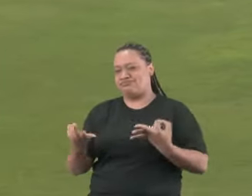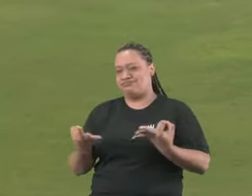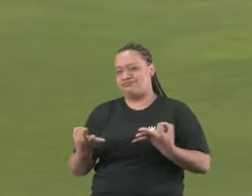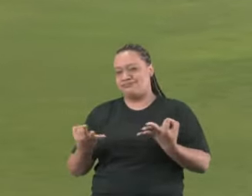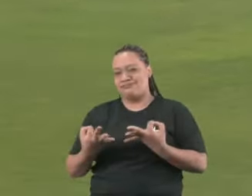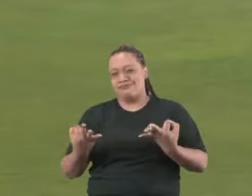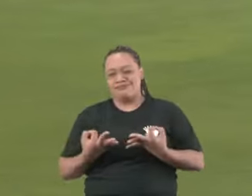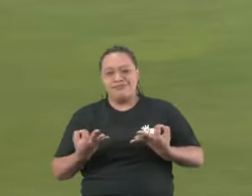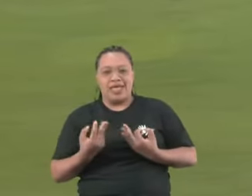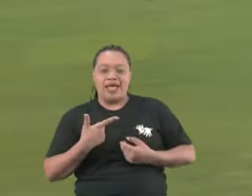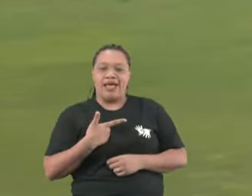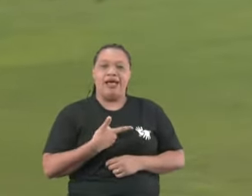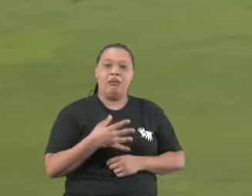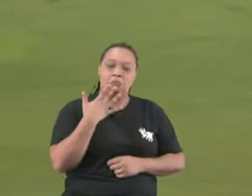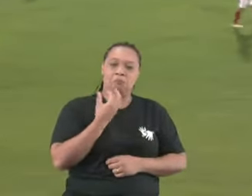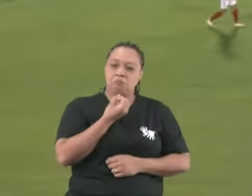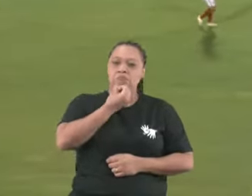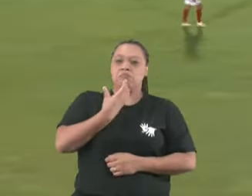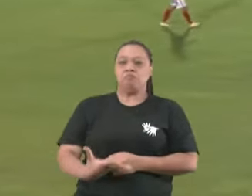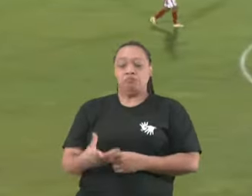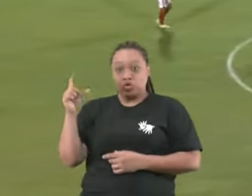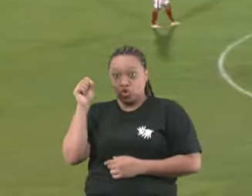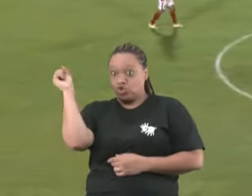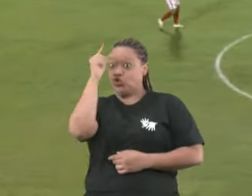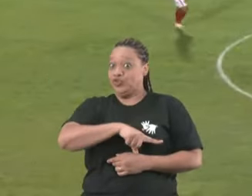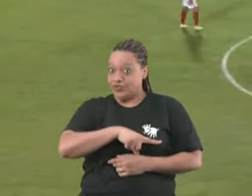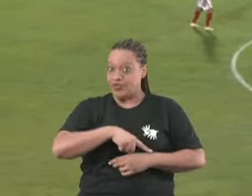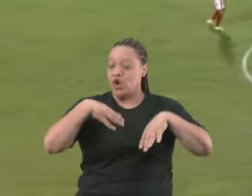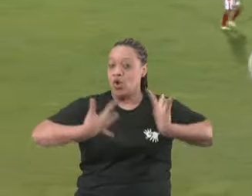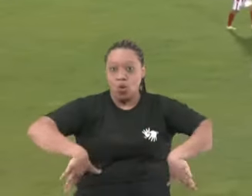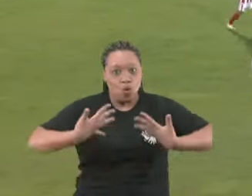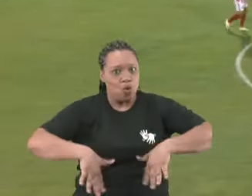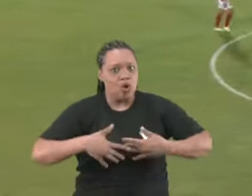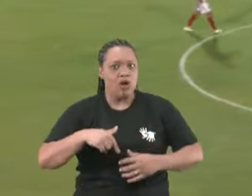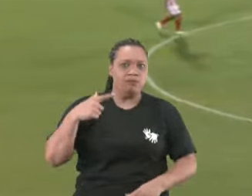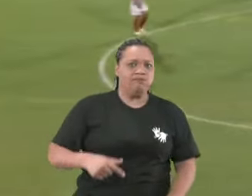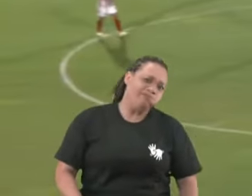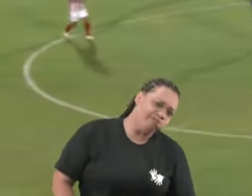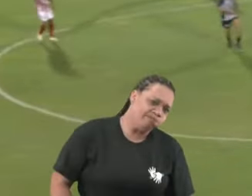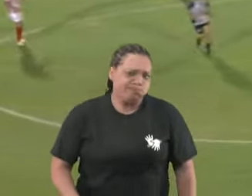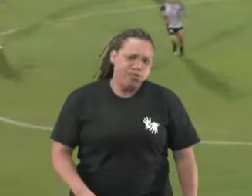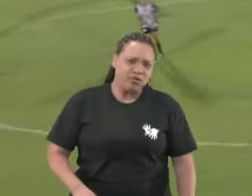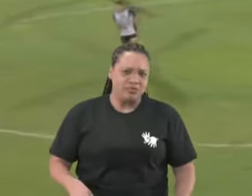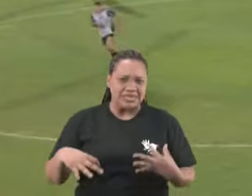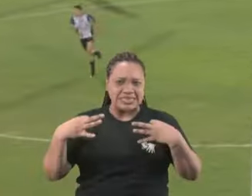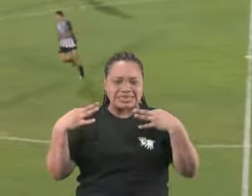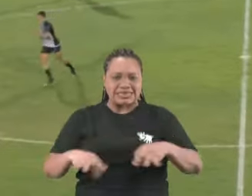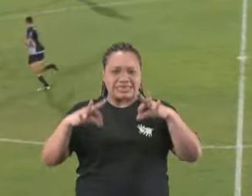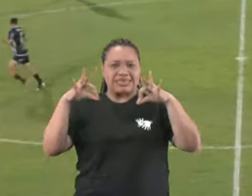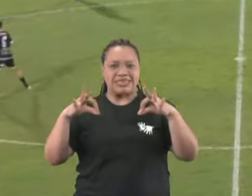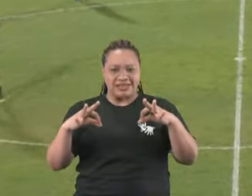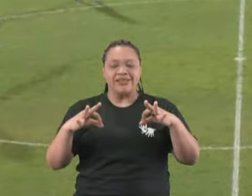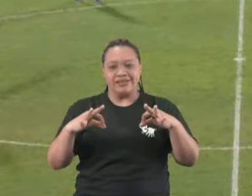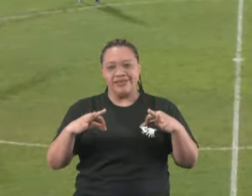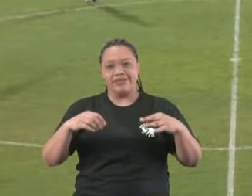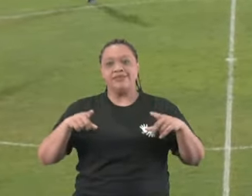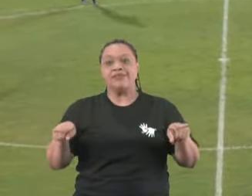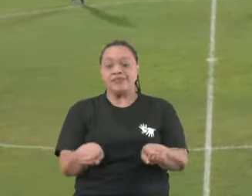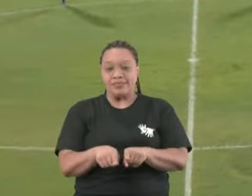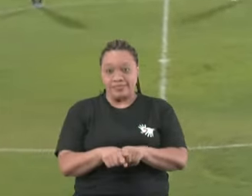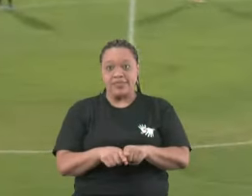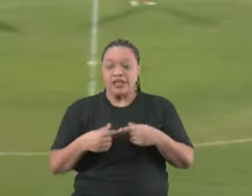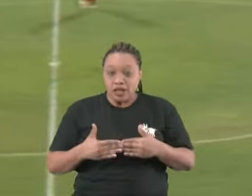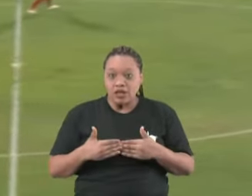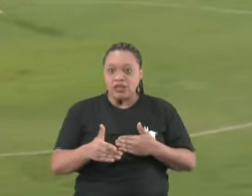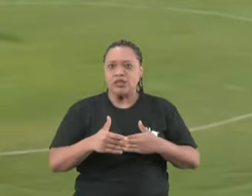defesa tecnicamente muito difícil. O Feijão cabeceou certinho, ele estava bem posicionado,